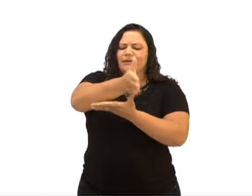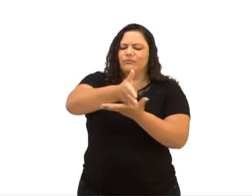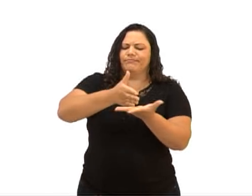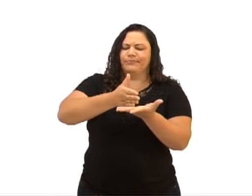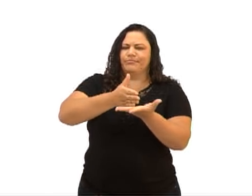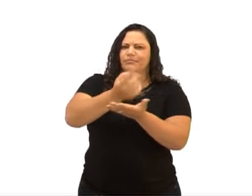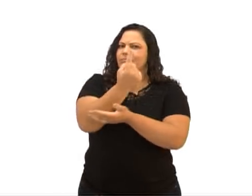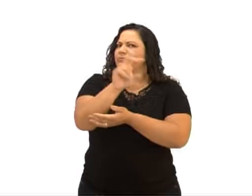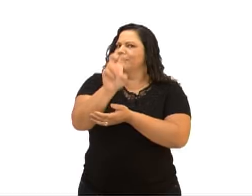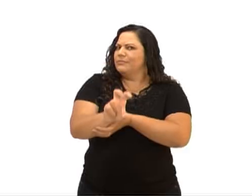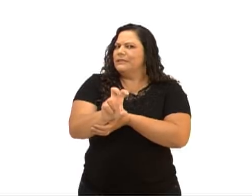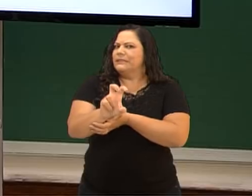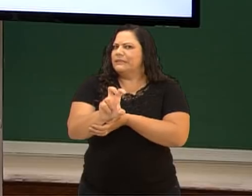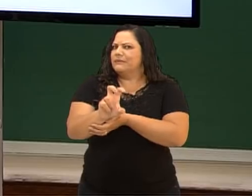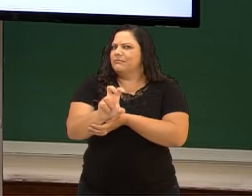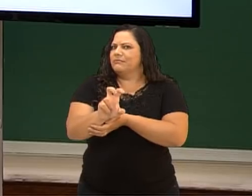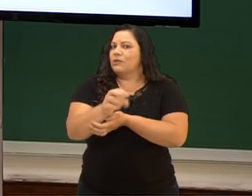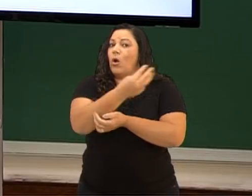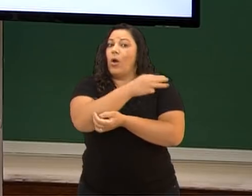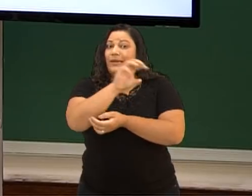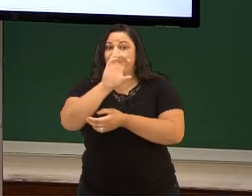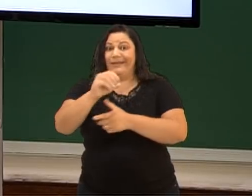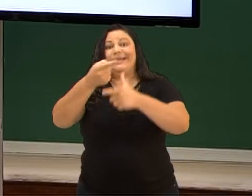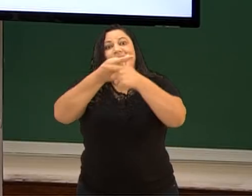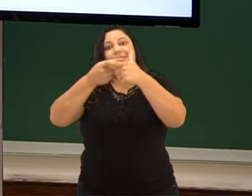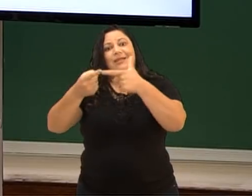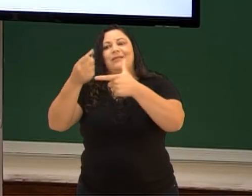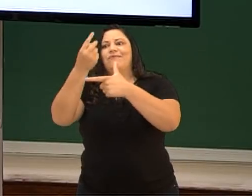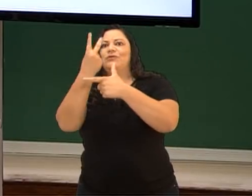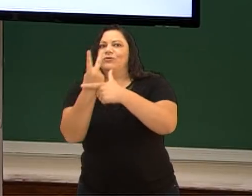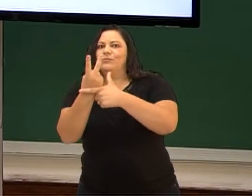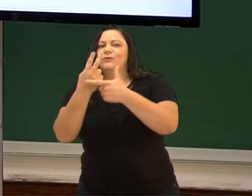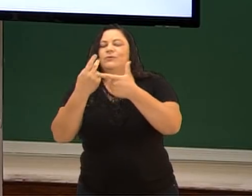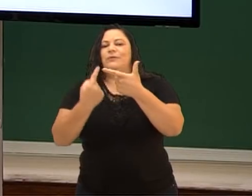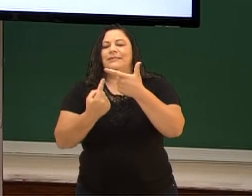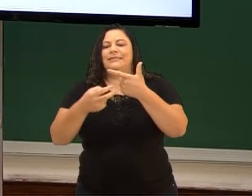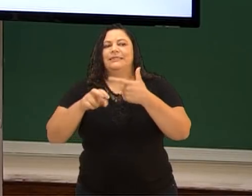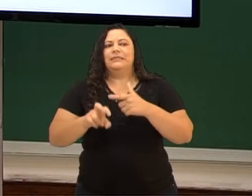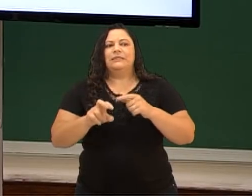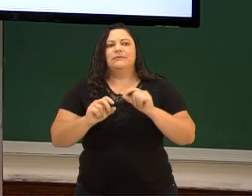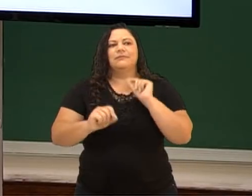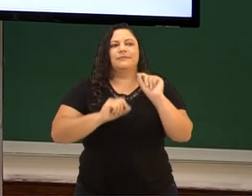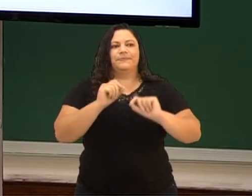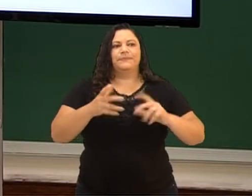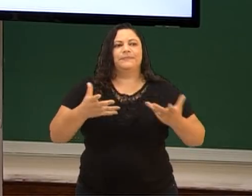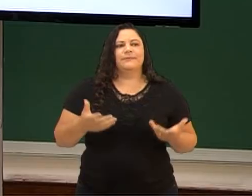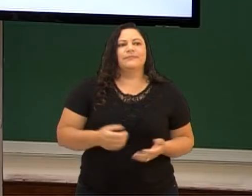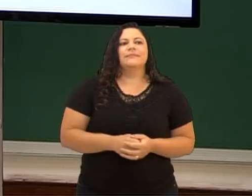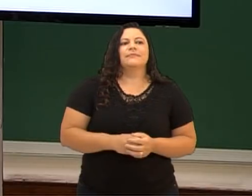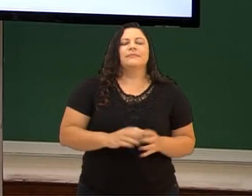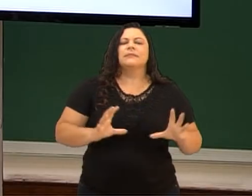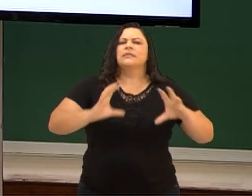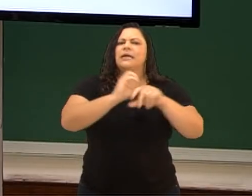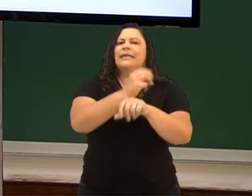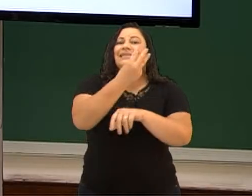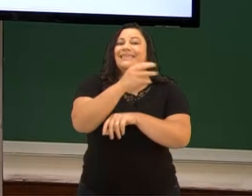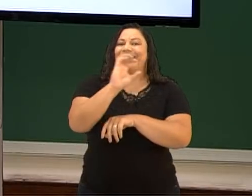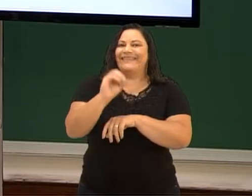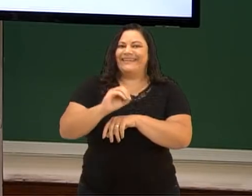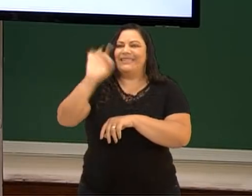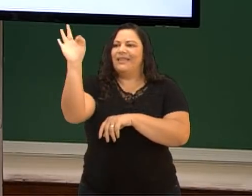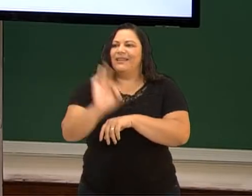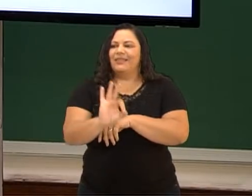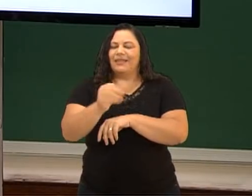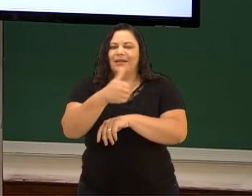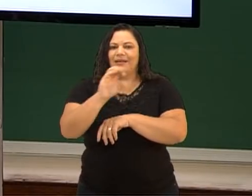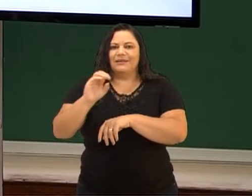30? Sim, 15 divididos por 2 é 30. Então, se 30 é 100%,